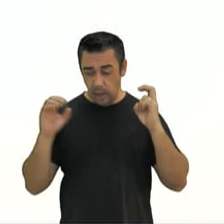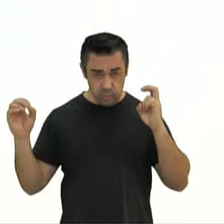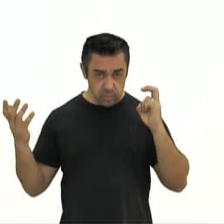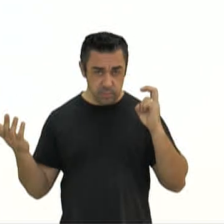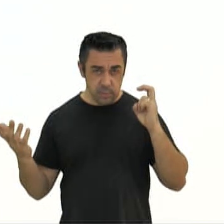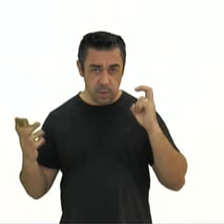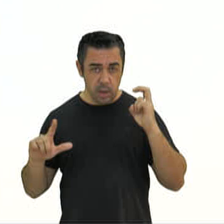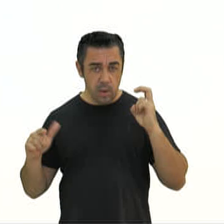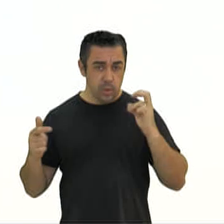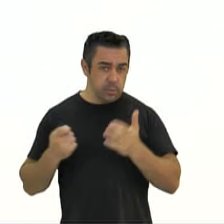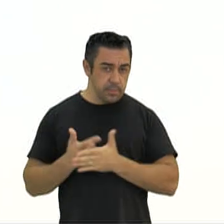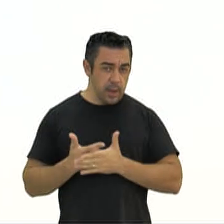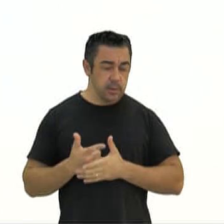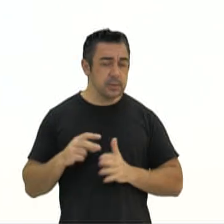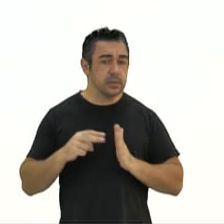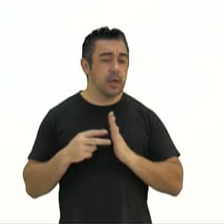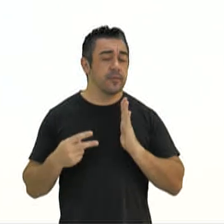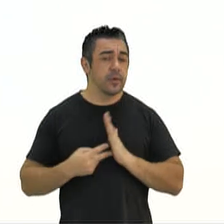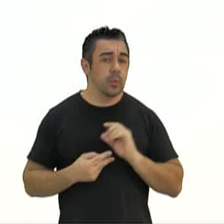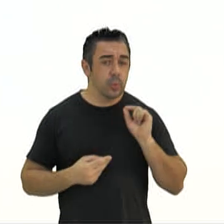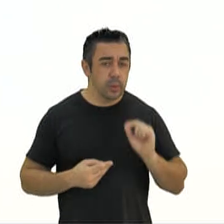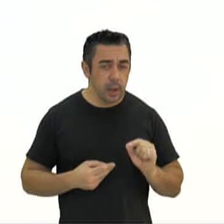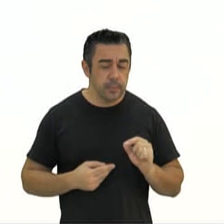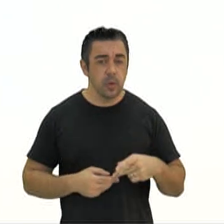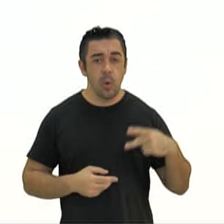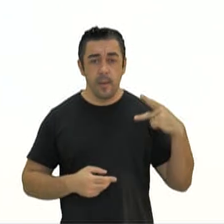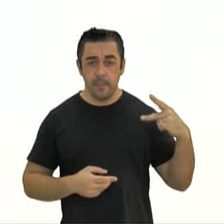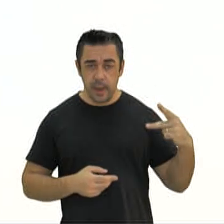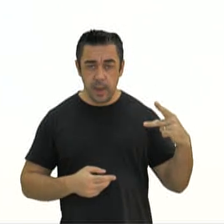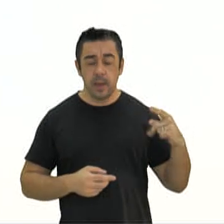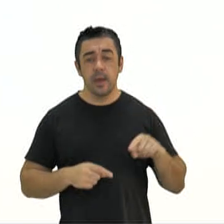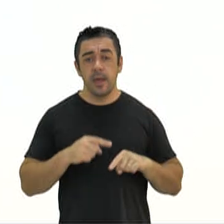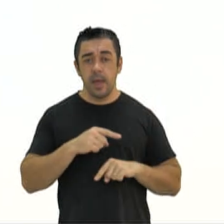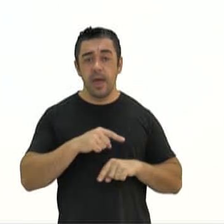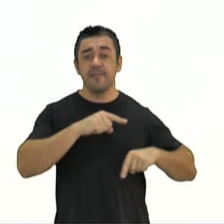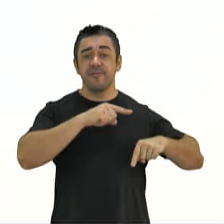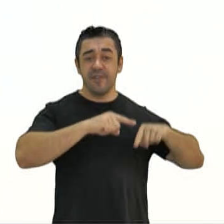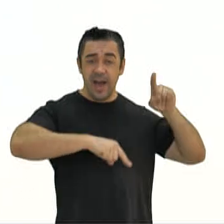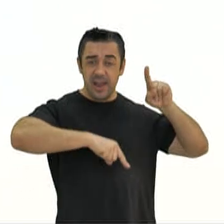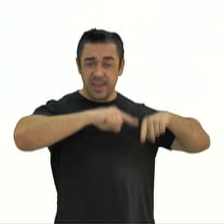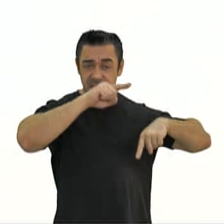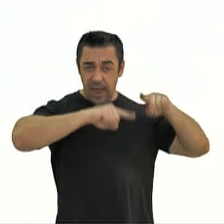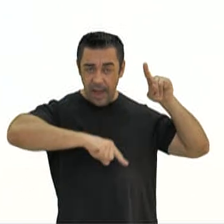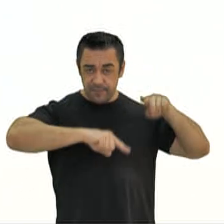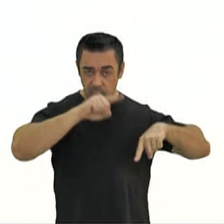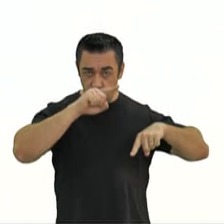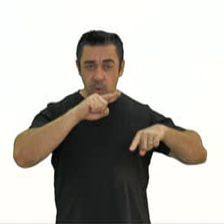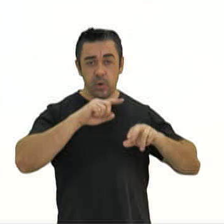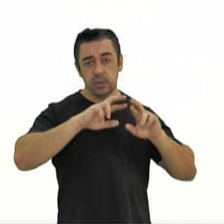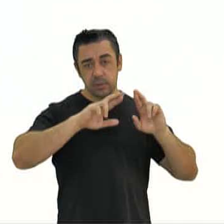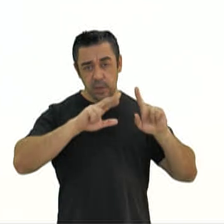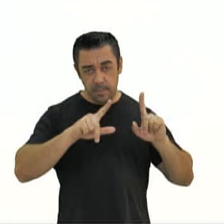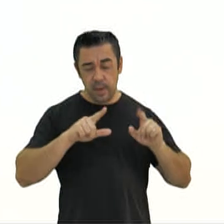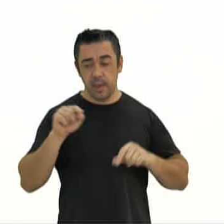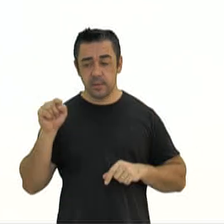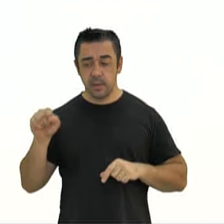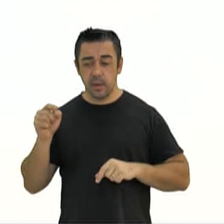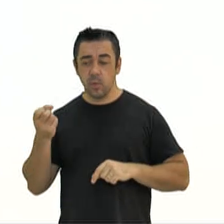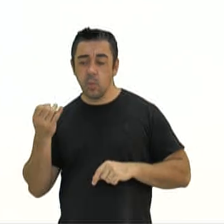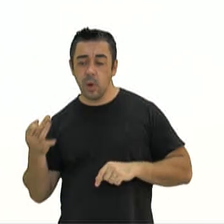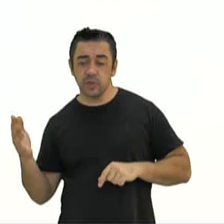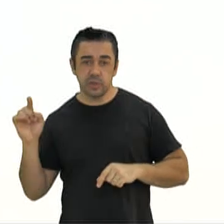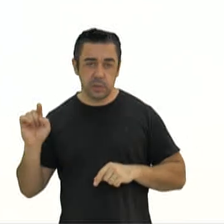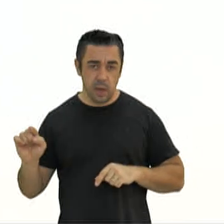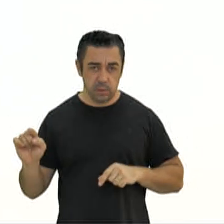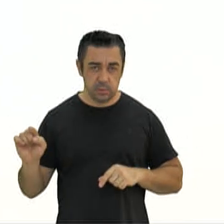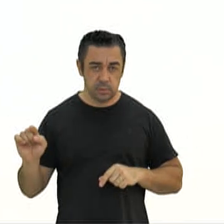tá? O que significa isso? Significa que o preço varia em função da quantidade, certo? O preço